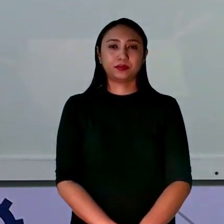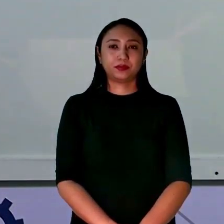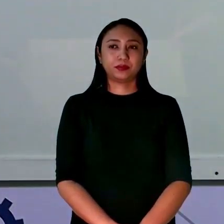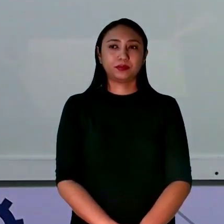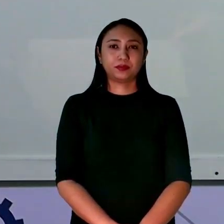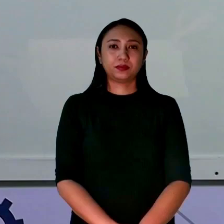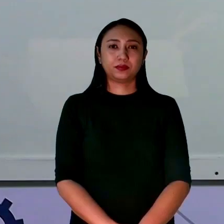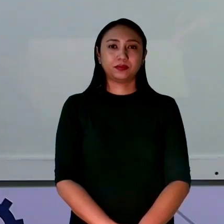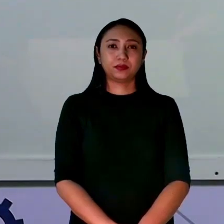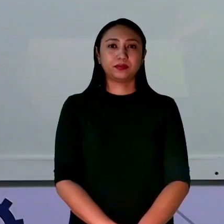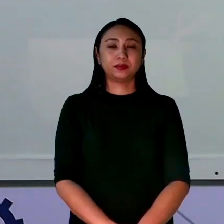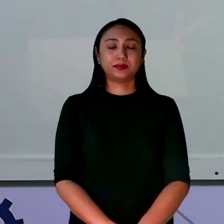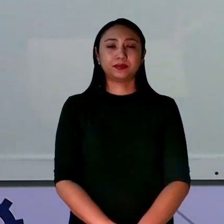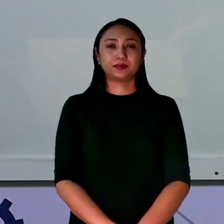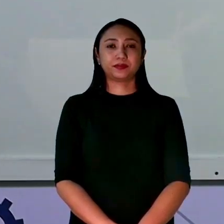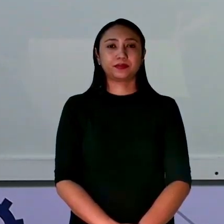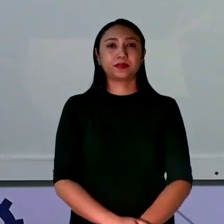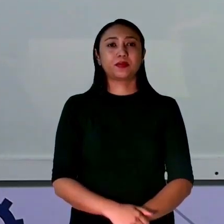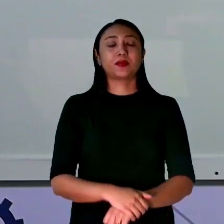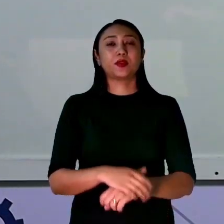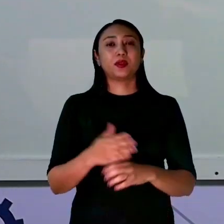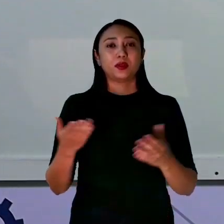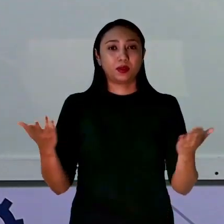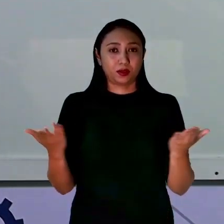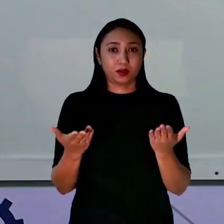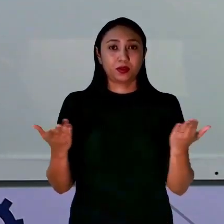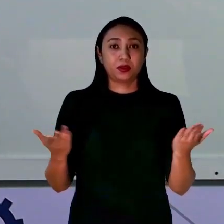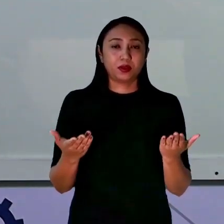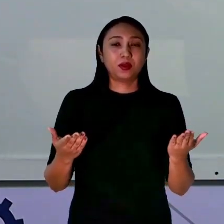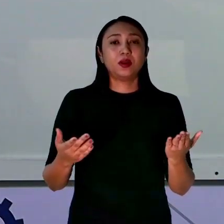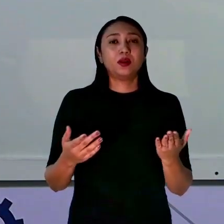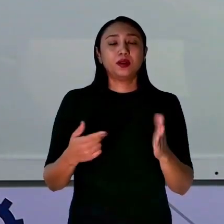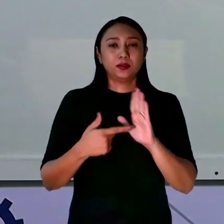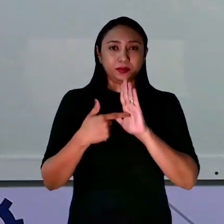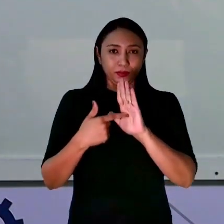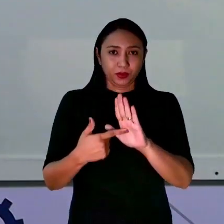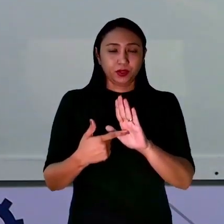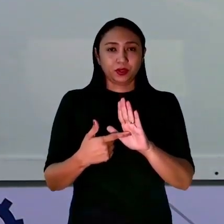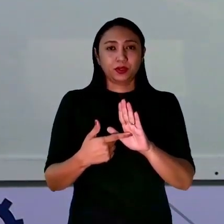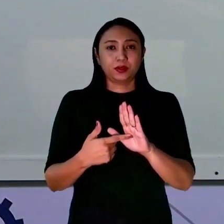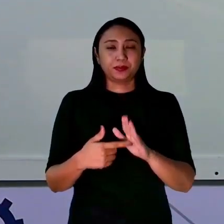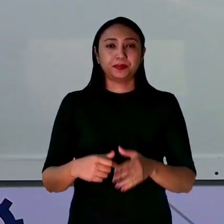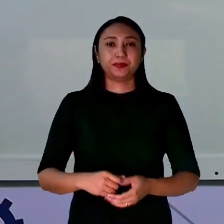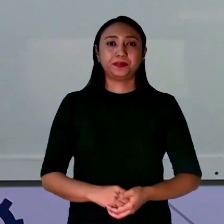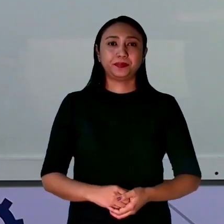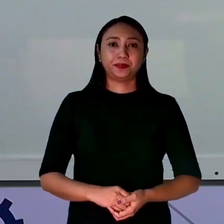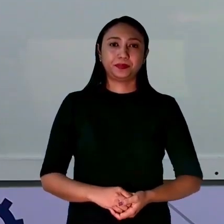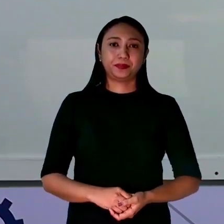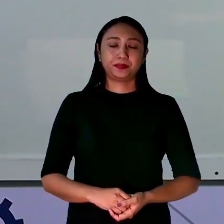Aqui. Turma, tá? Força